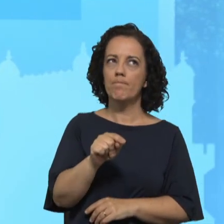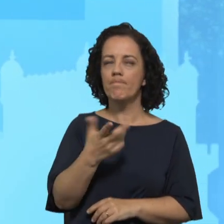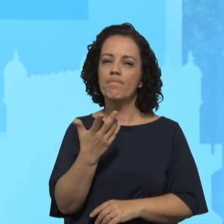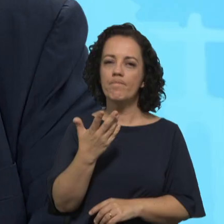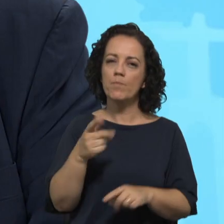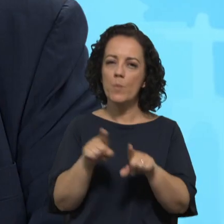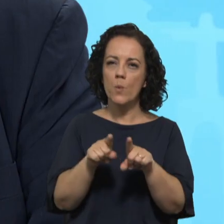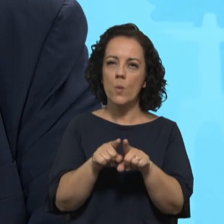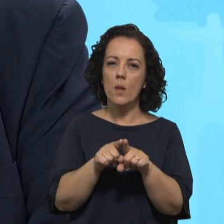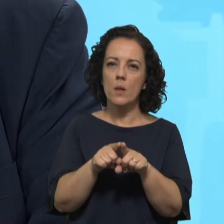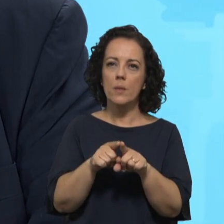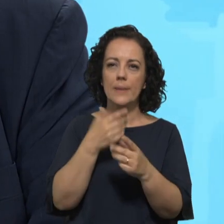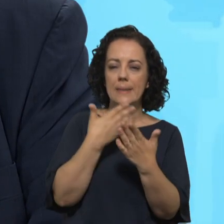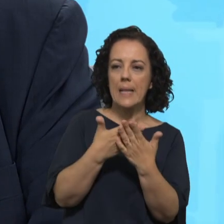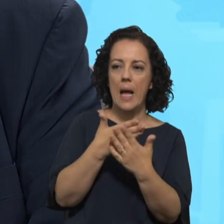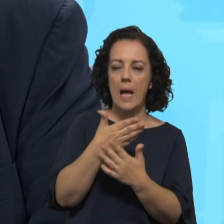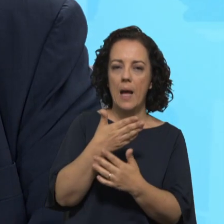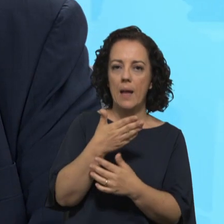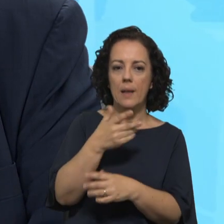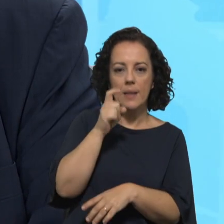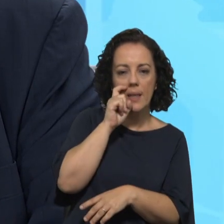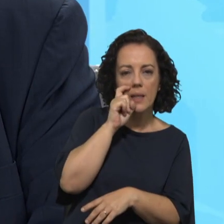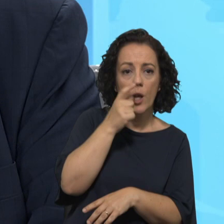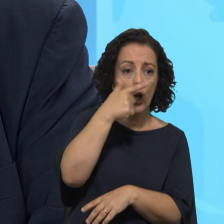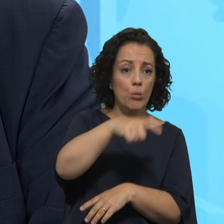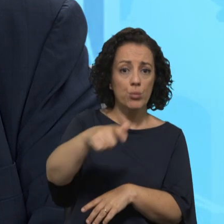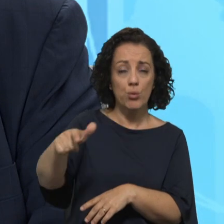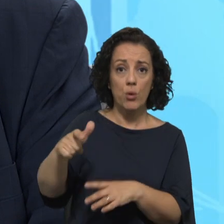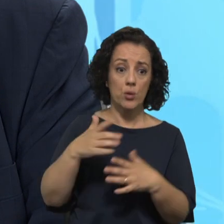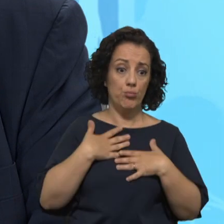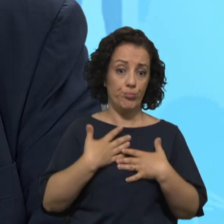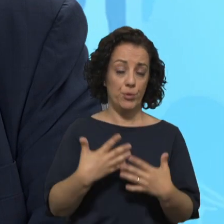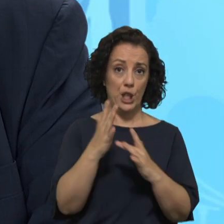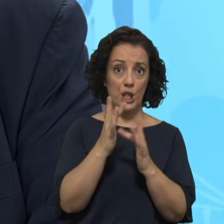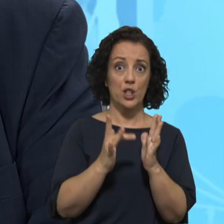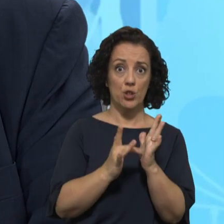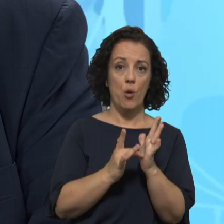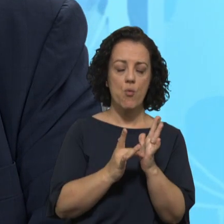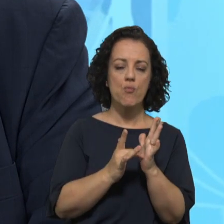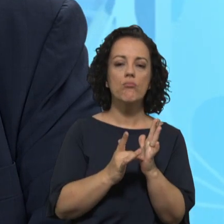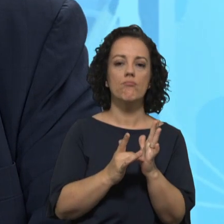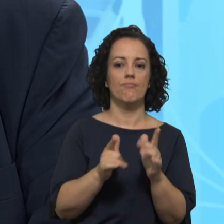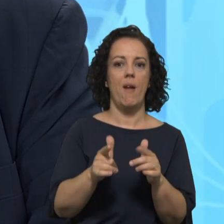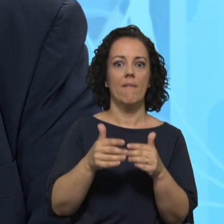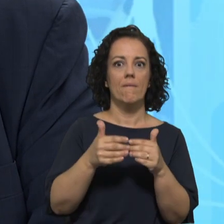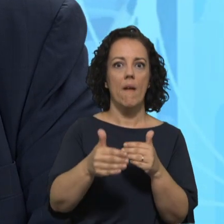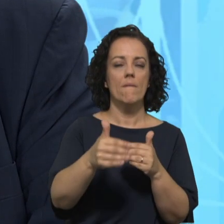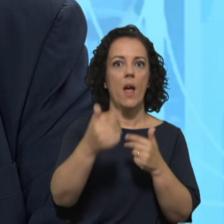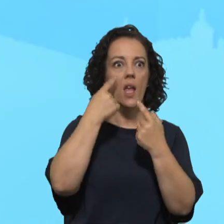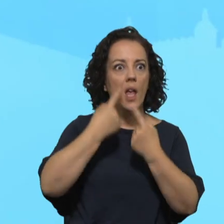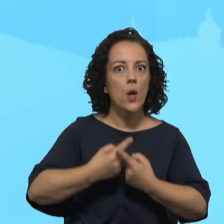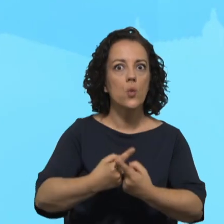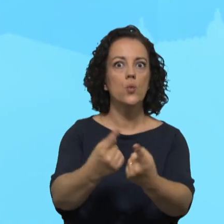garantir que os cristãos não ficam entregues a si próprios, não ficam sozinhos neste itinerário de anúncio que agora se